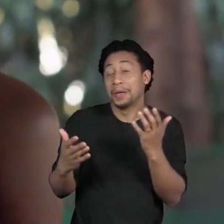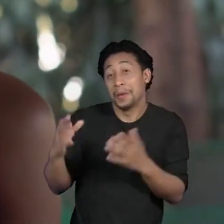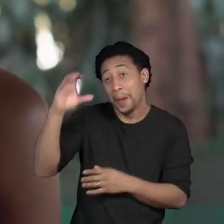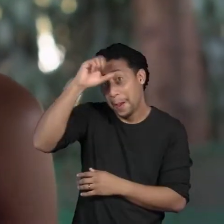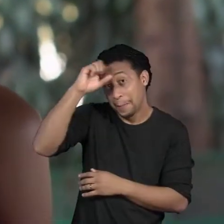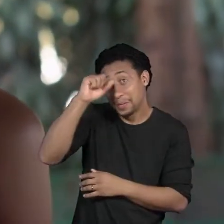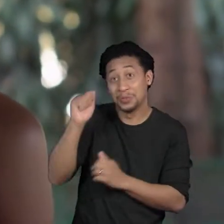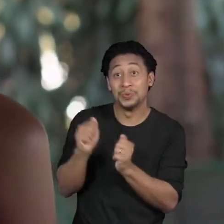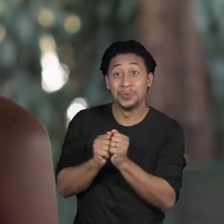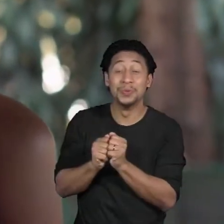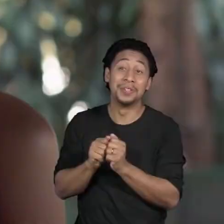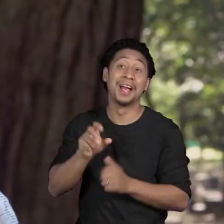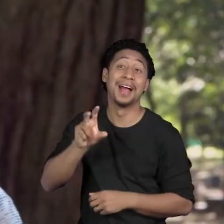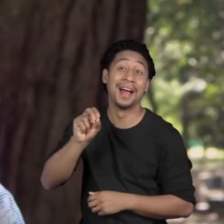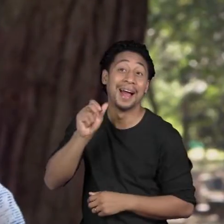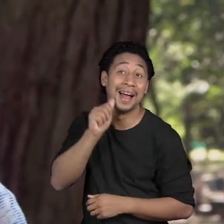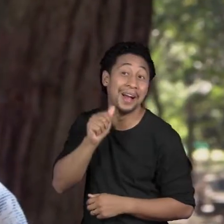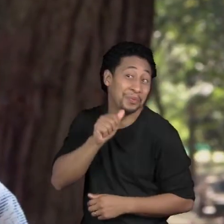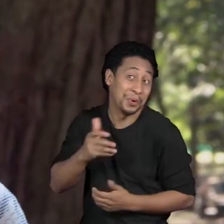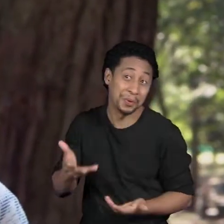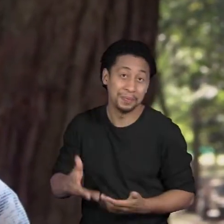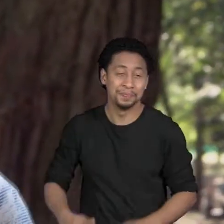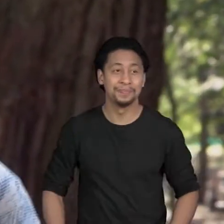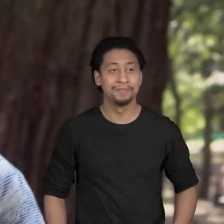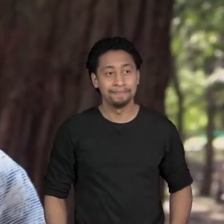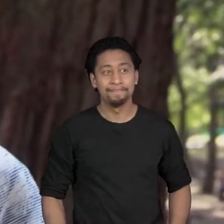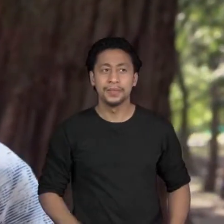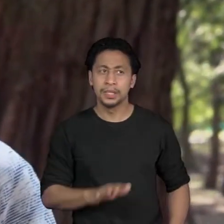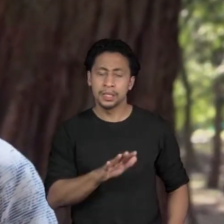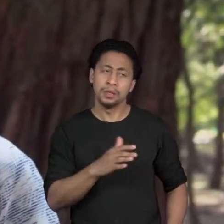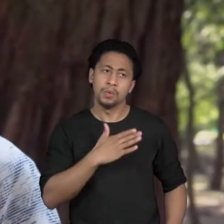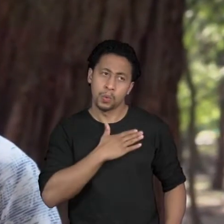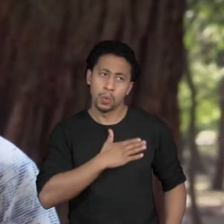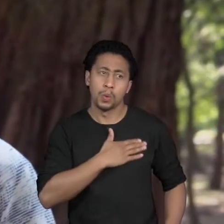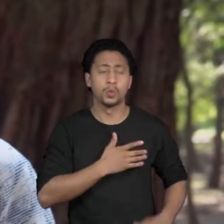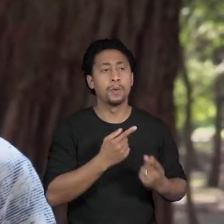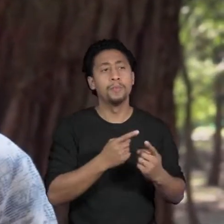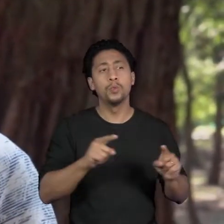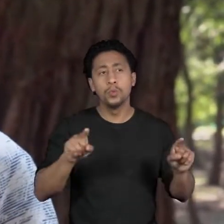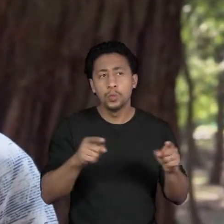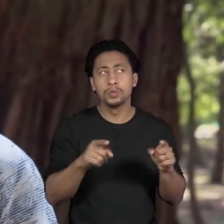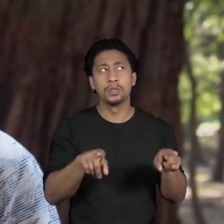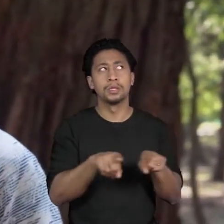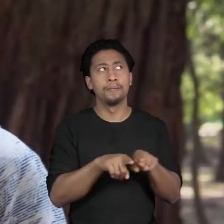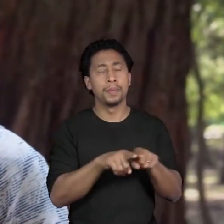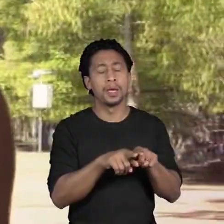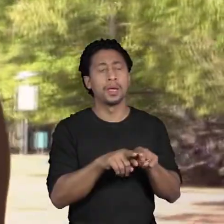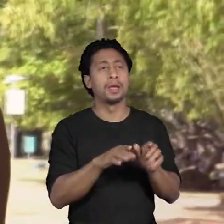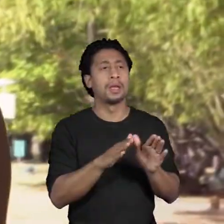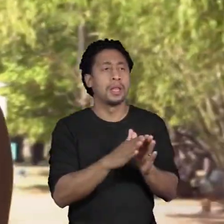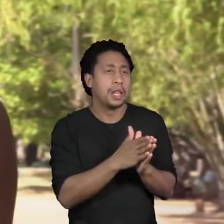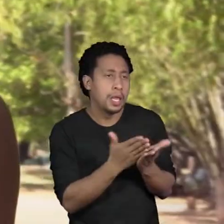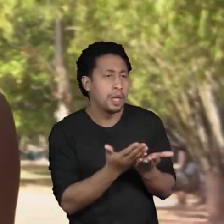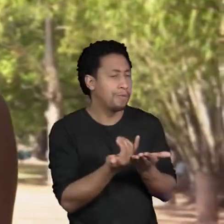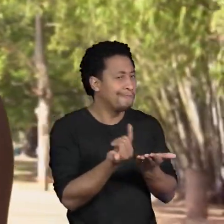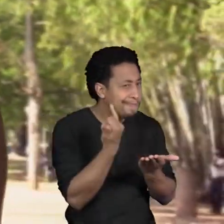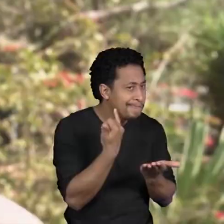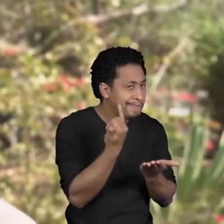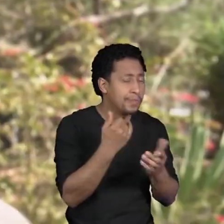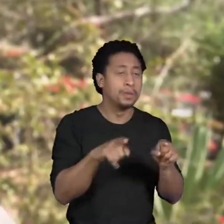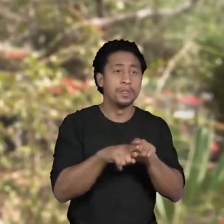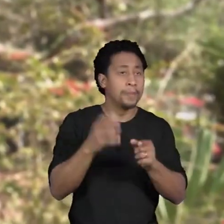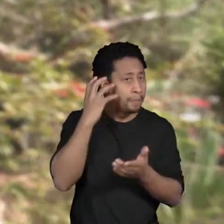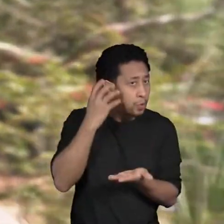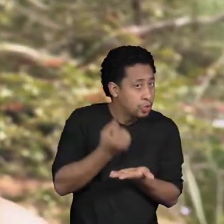rádio. Mas hoje em dia eu não escuto mais nada. E rádio eu escuto no trânsito mais, né? Às vezes a rádio está ali tocando no meu ouvido dentro de casa,